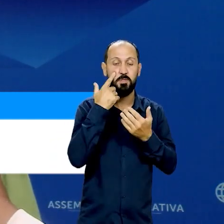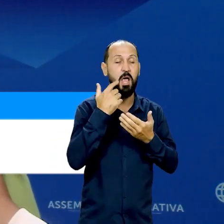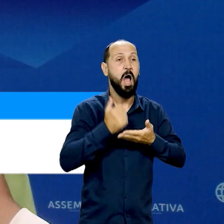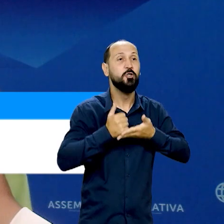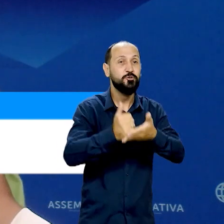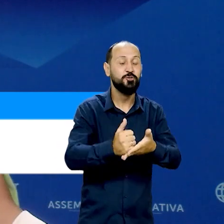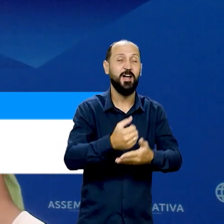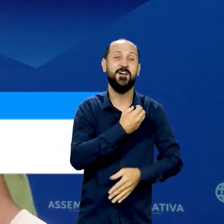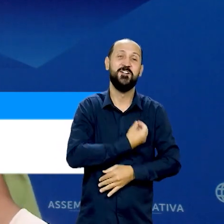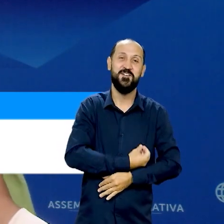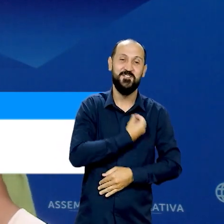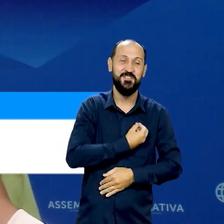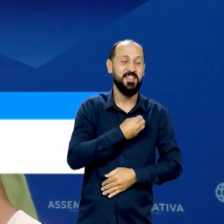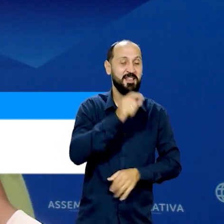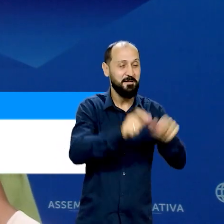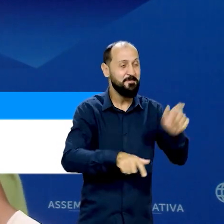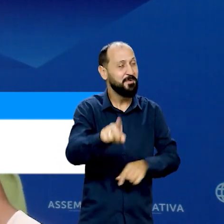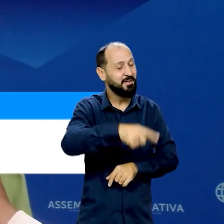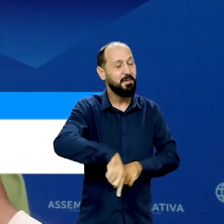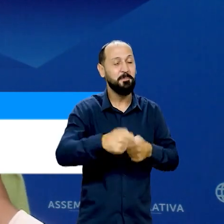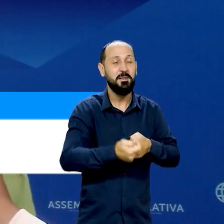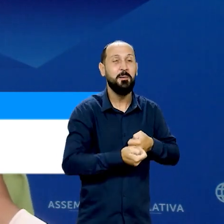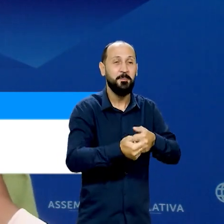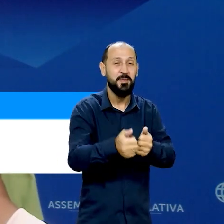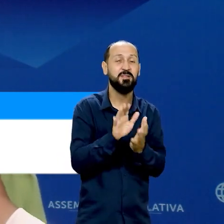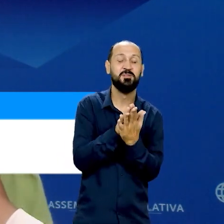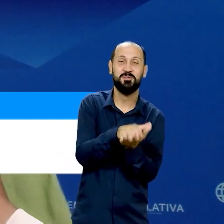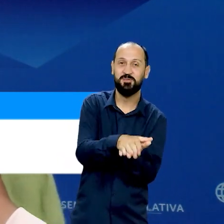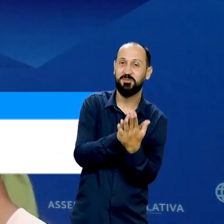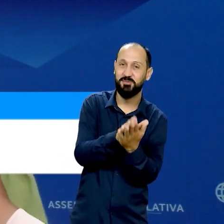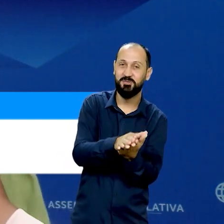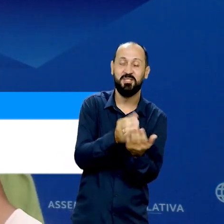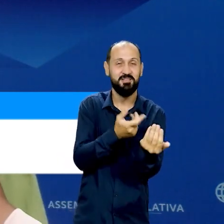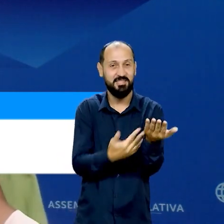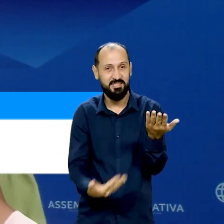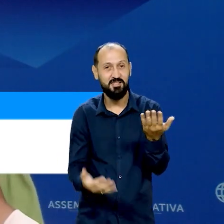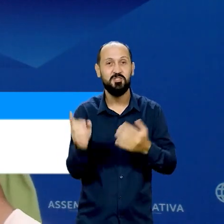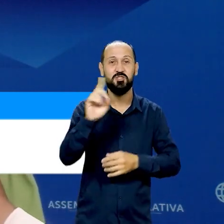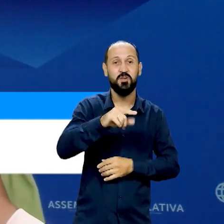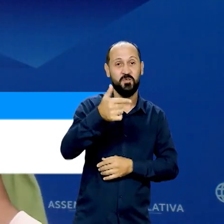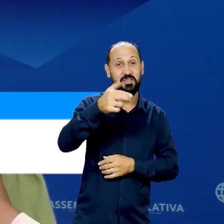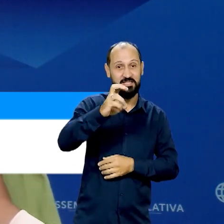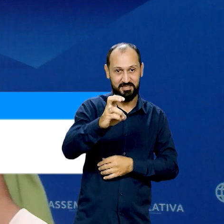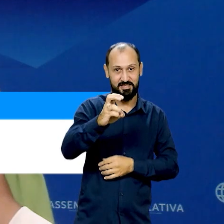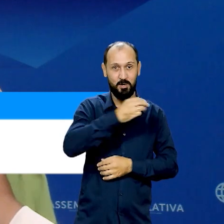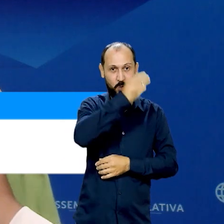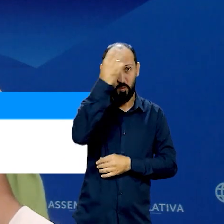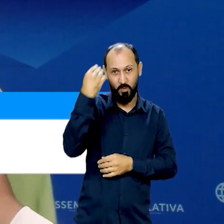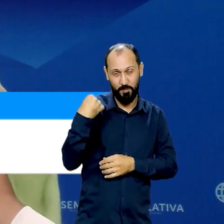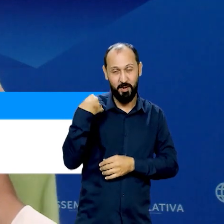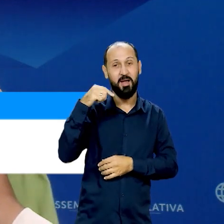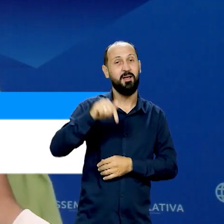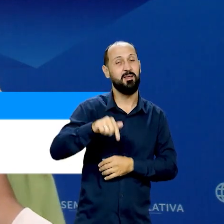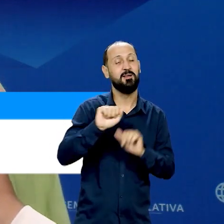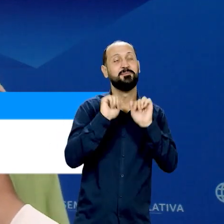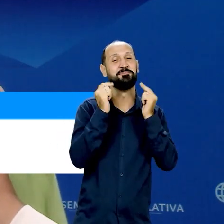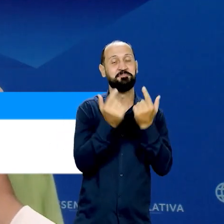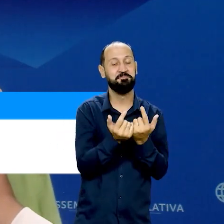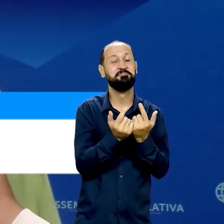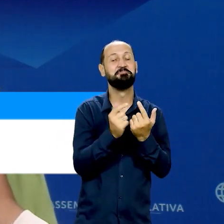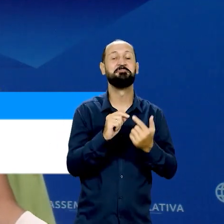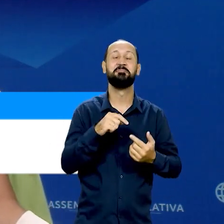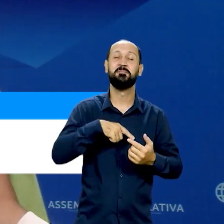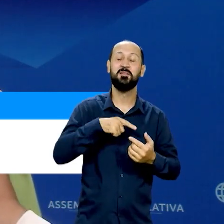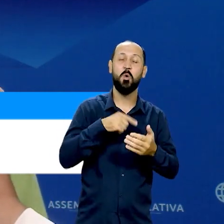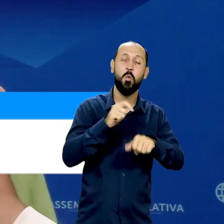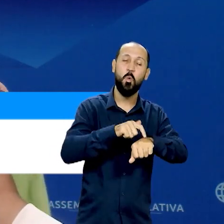participar e doar vida para as pessoas através da sua doação de sangue. Então, dia 25 de maio, aqui na